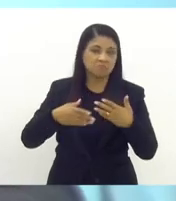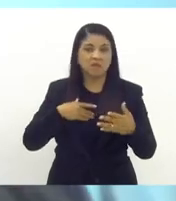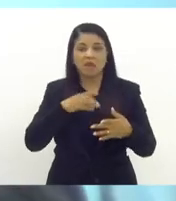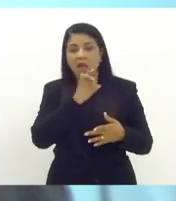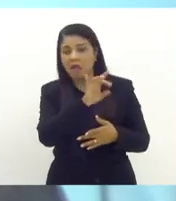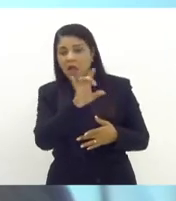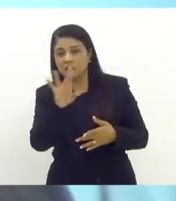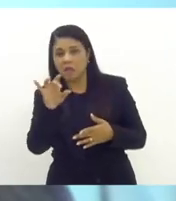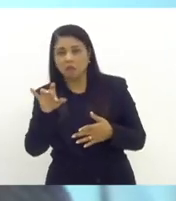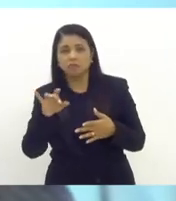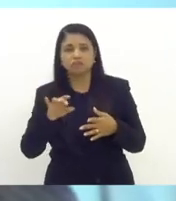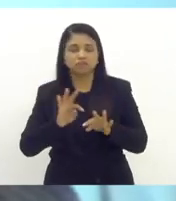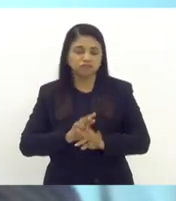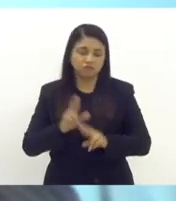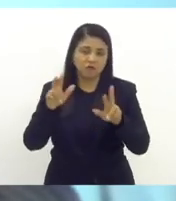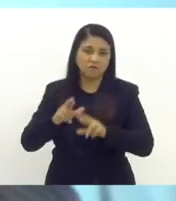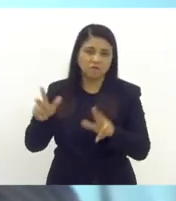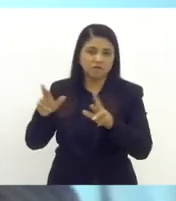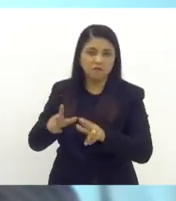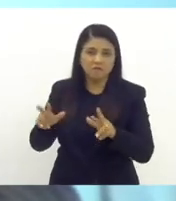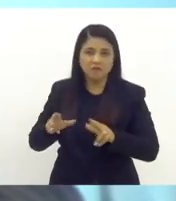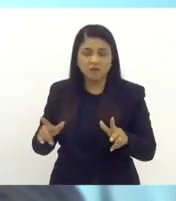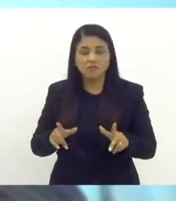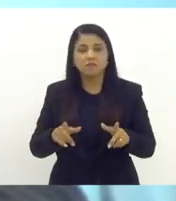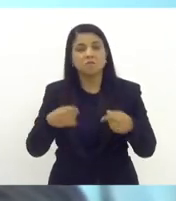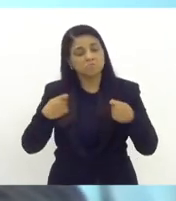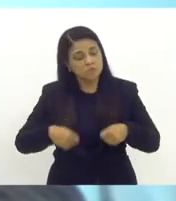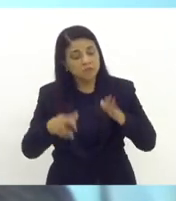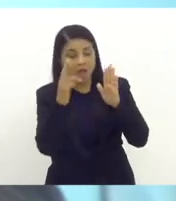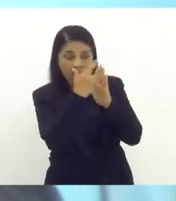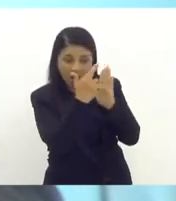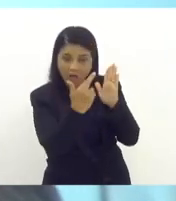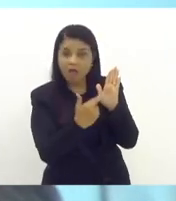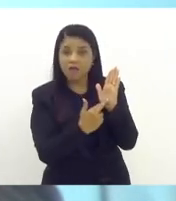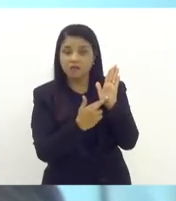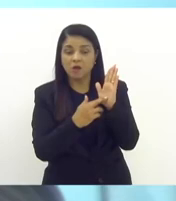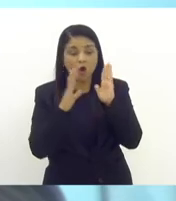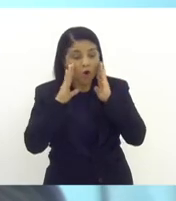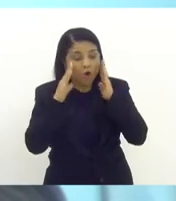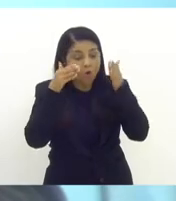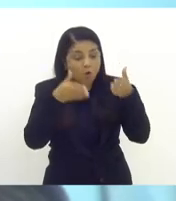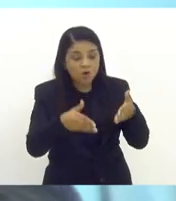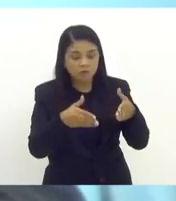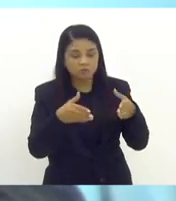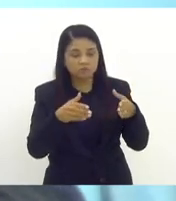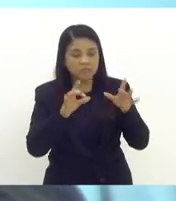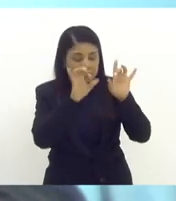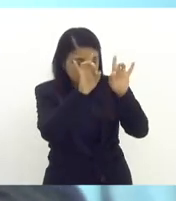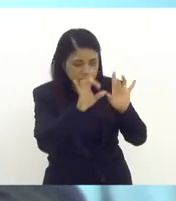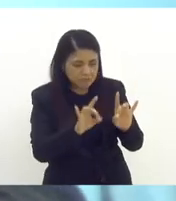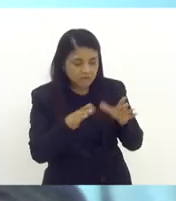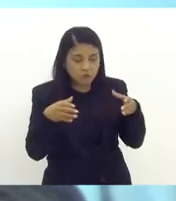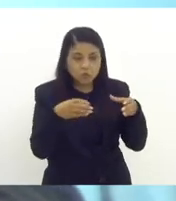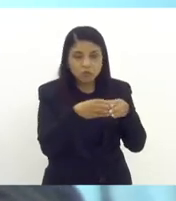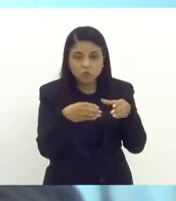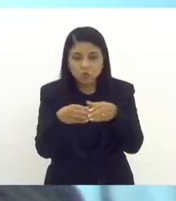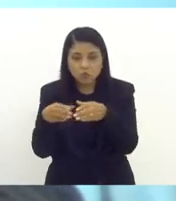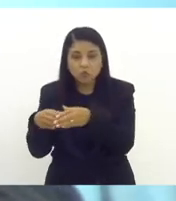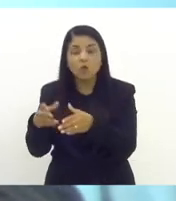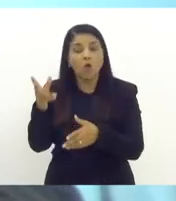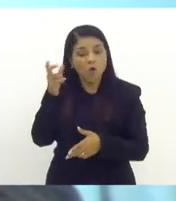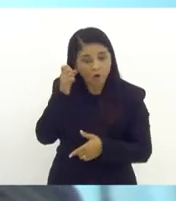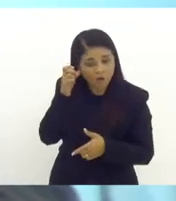cada um de uma forma Então tem que normatizar mas olhando para vocês o escutando vocês e